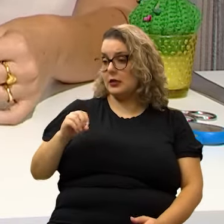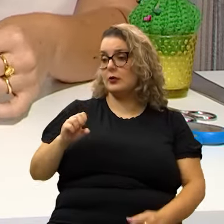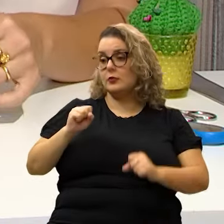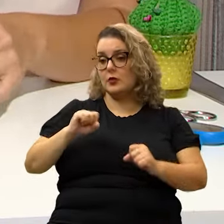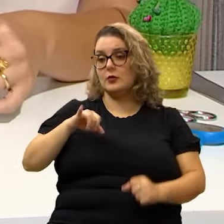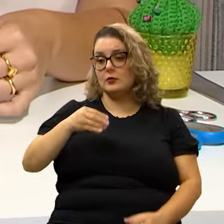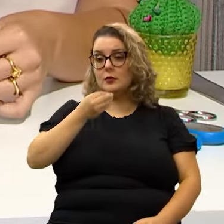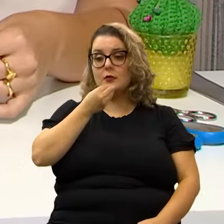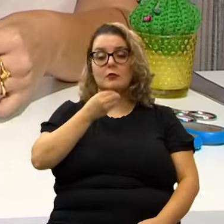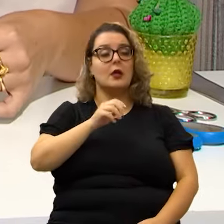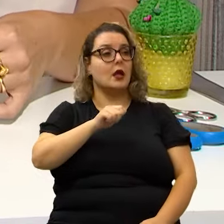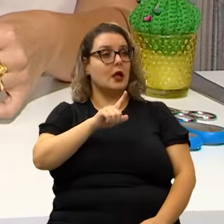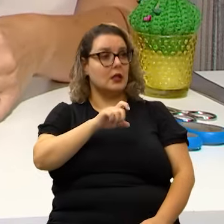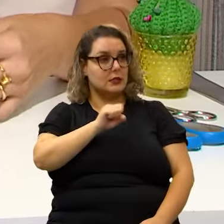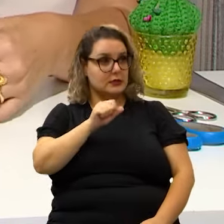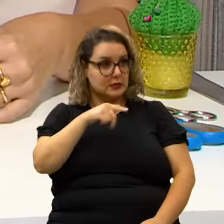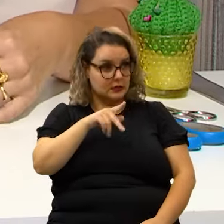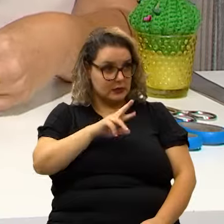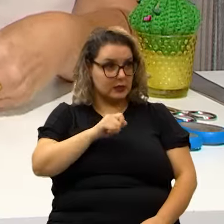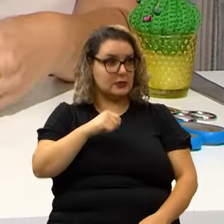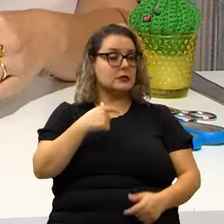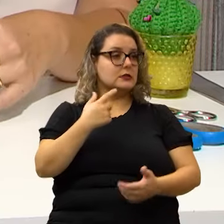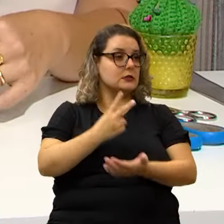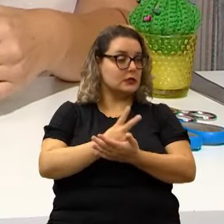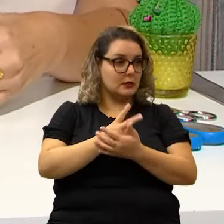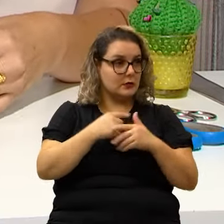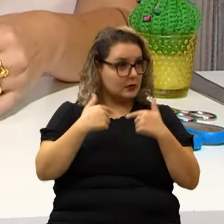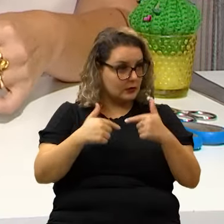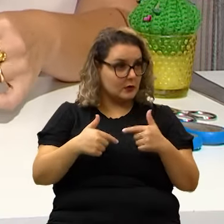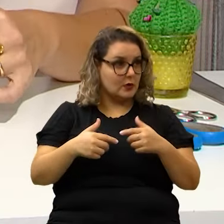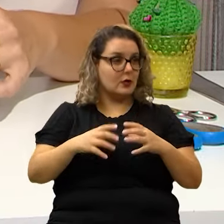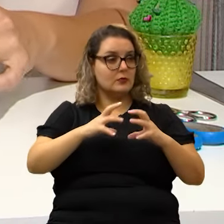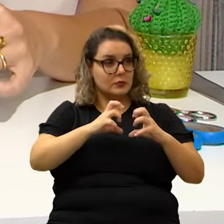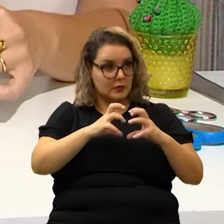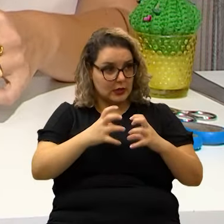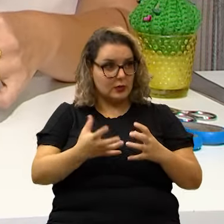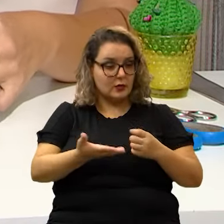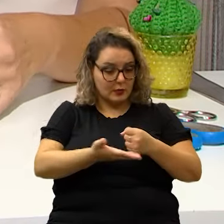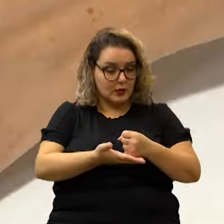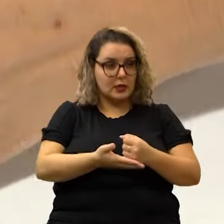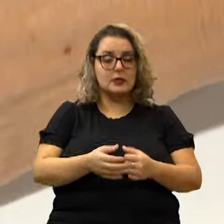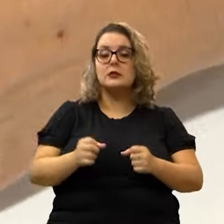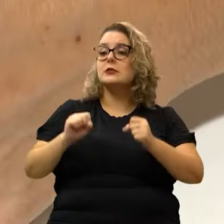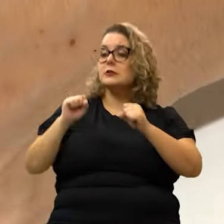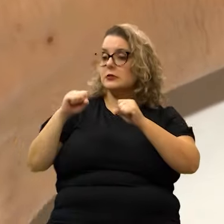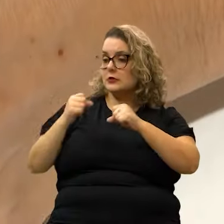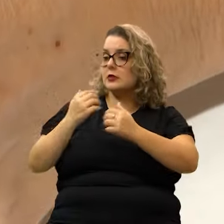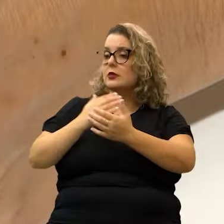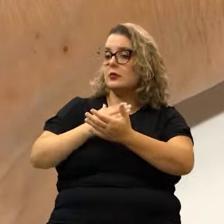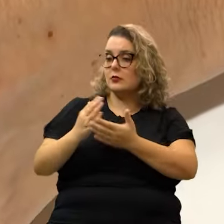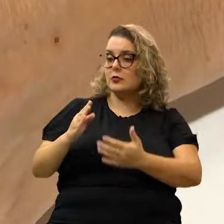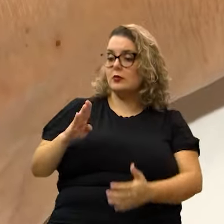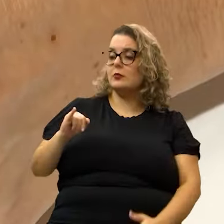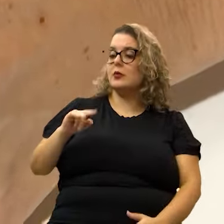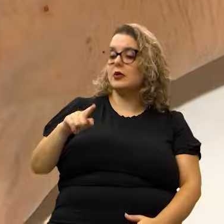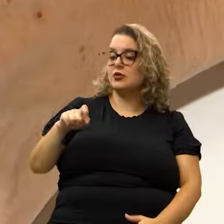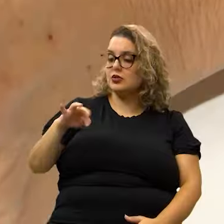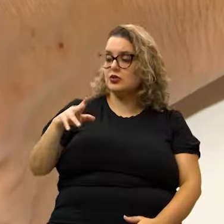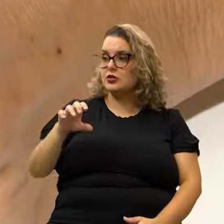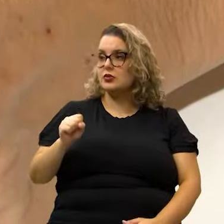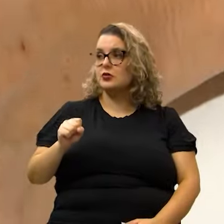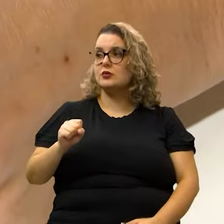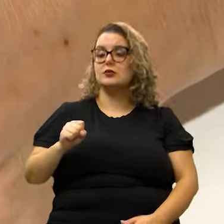ser aproveitado. Alessandra, você sempre trabalhou com essas bases, com os bichinhos de pelúcia? Isso, eu comecei a trabalhar com bichinhos